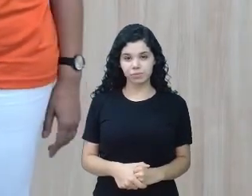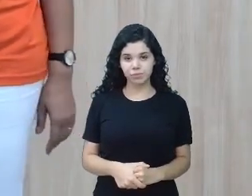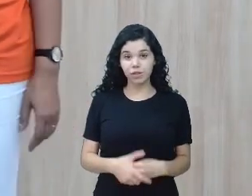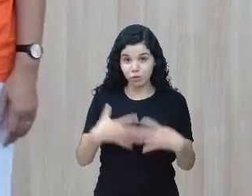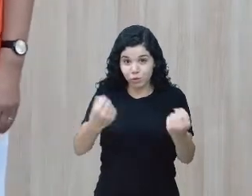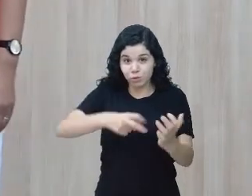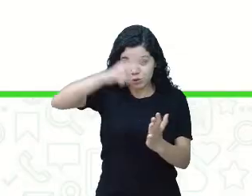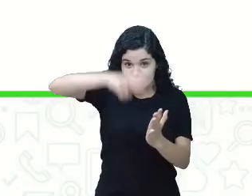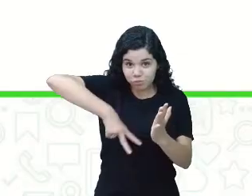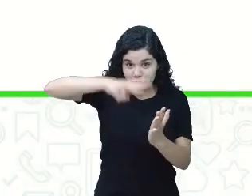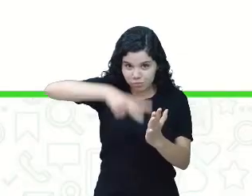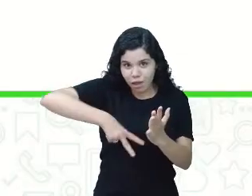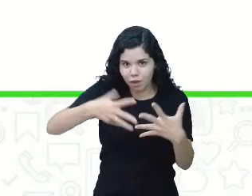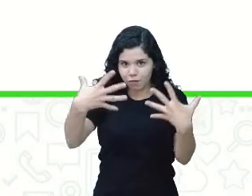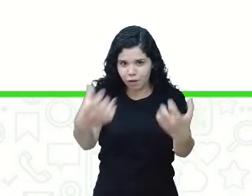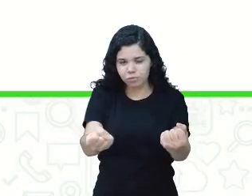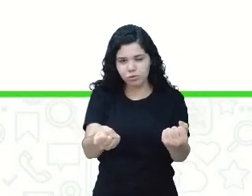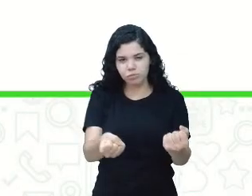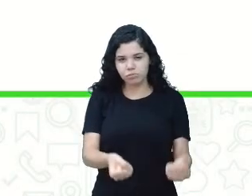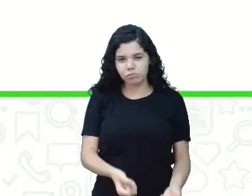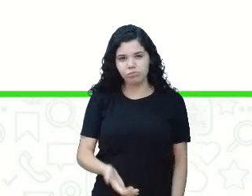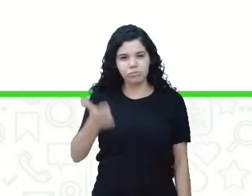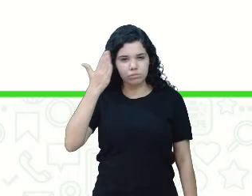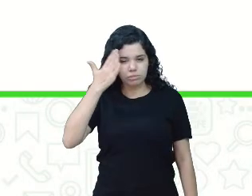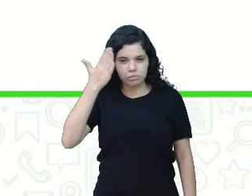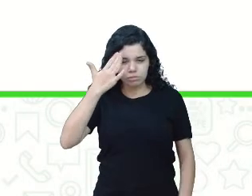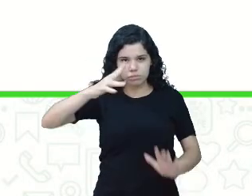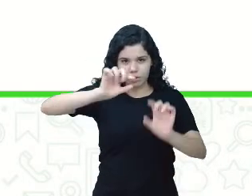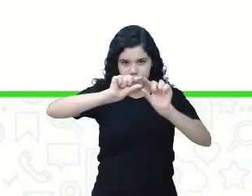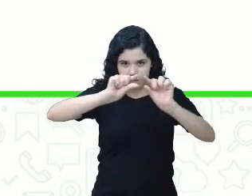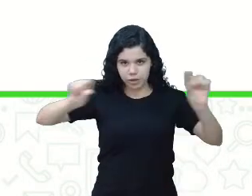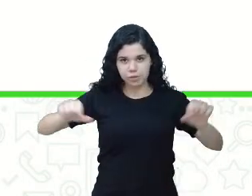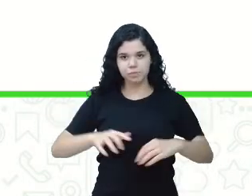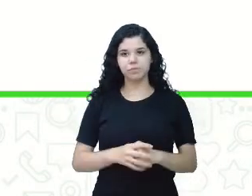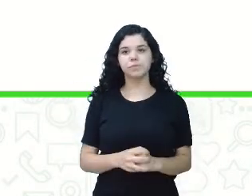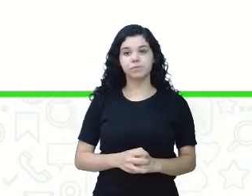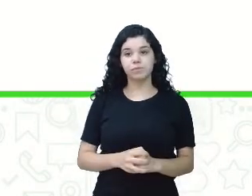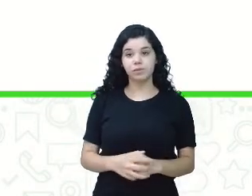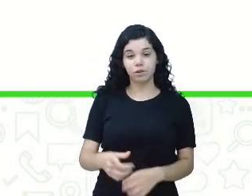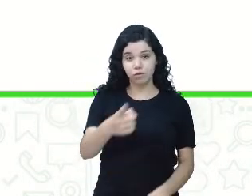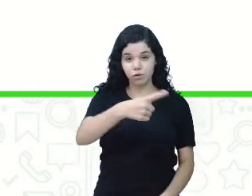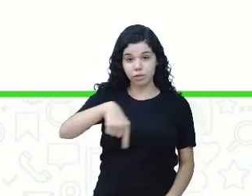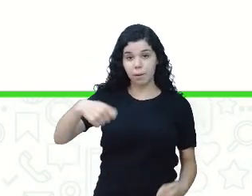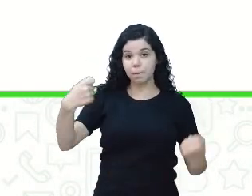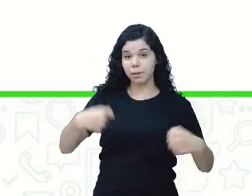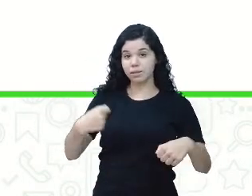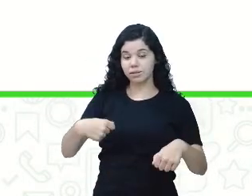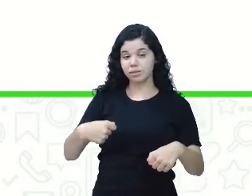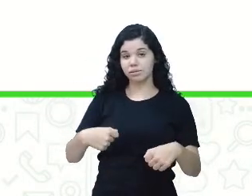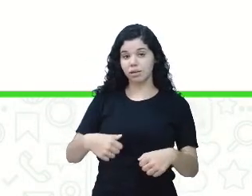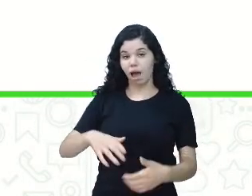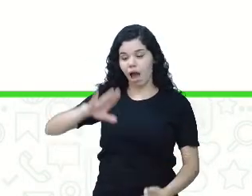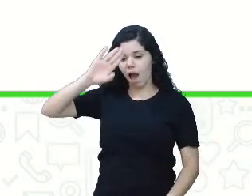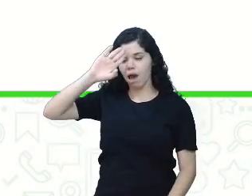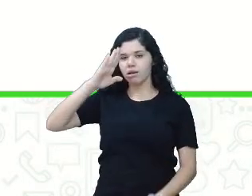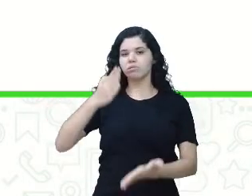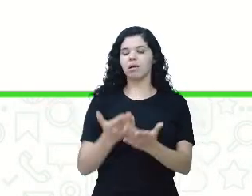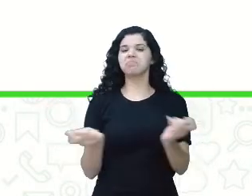Vamos ler juntos? Vamos analisar essa frase? Comece acreditando que é